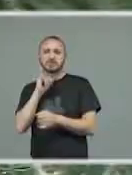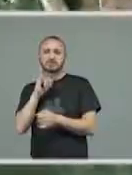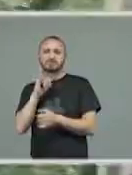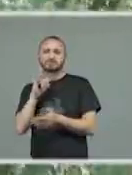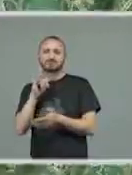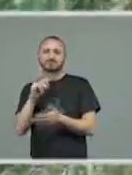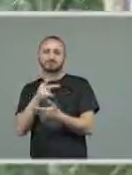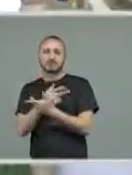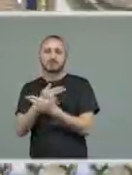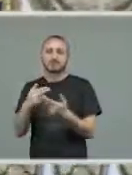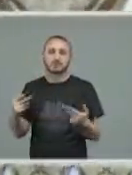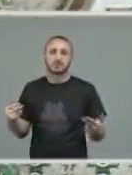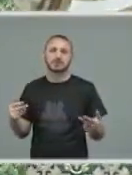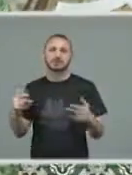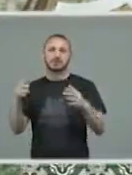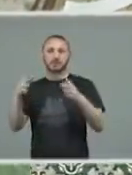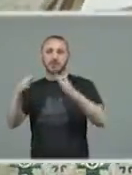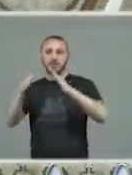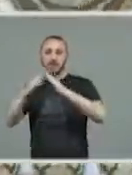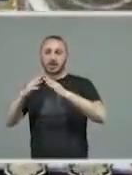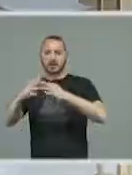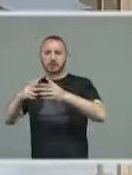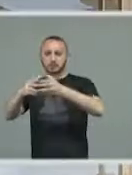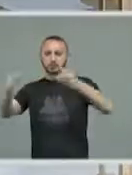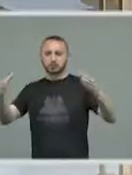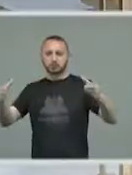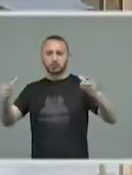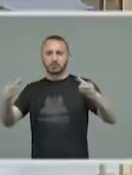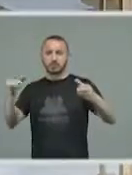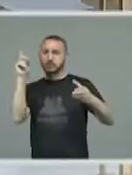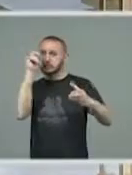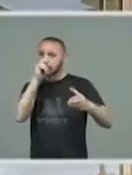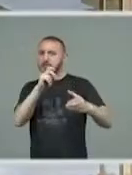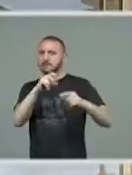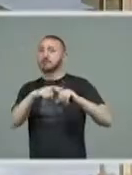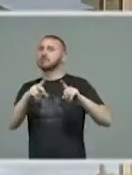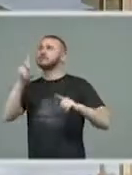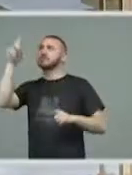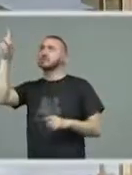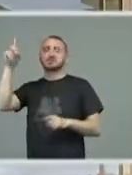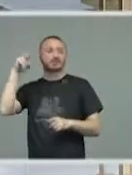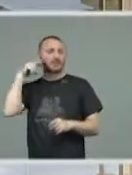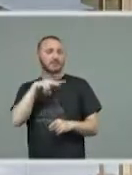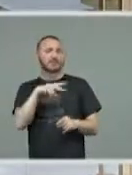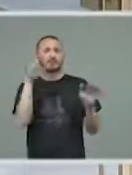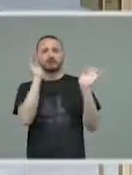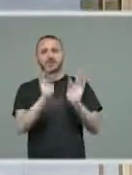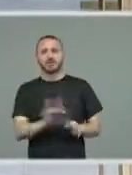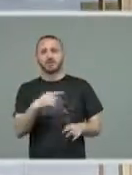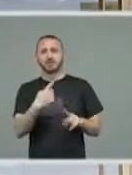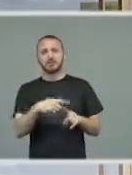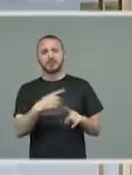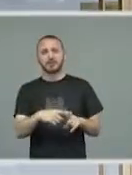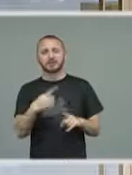É o que nós temos hoje, mas Deus está mostrando e está confirmando. Oxalá no